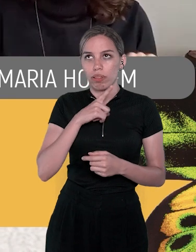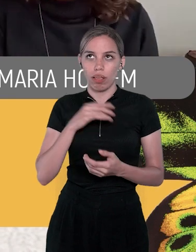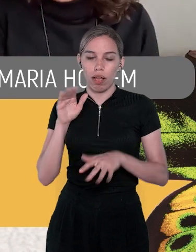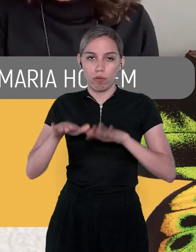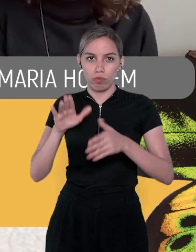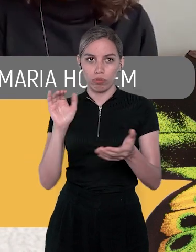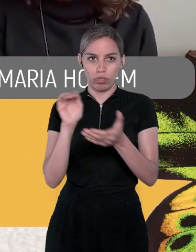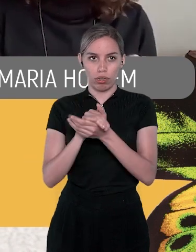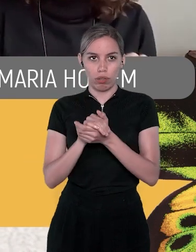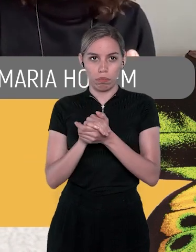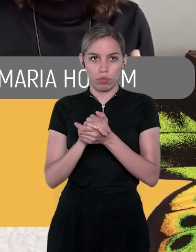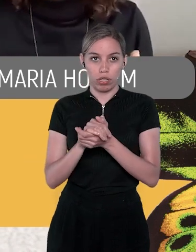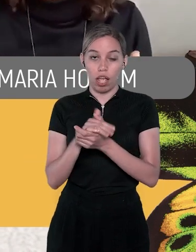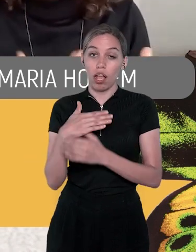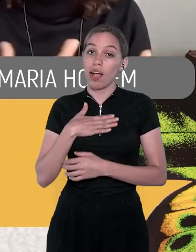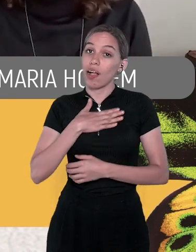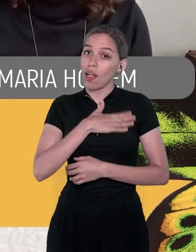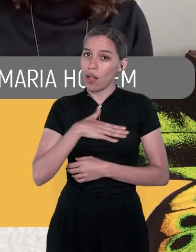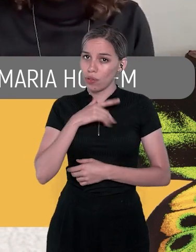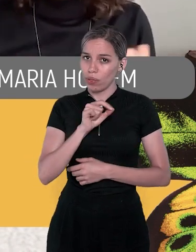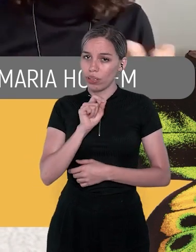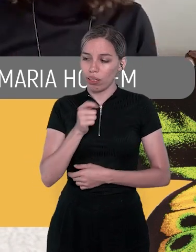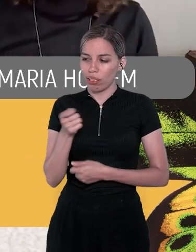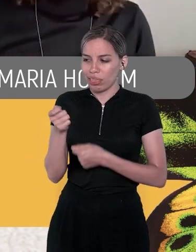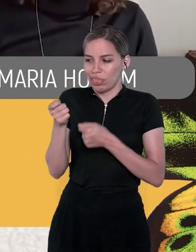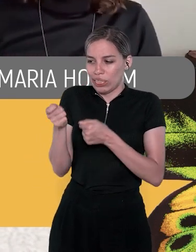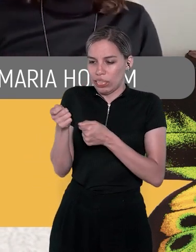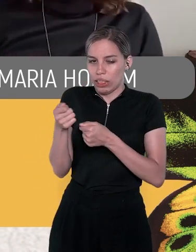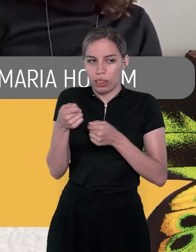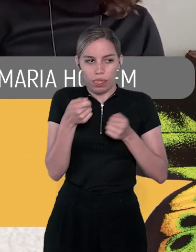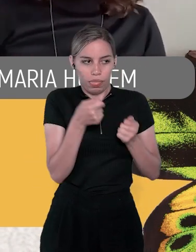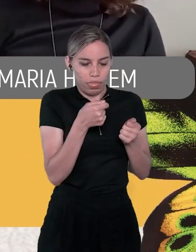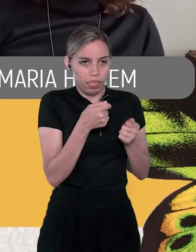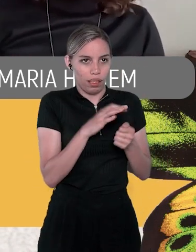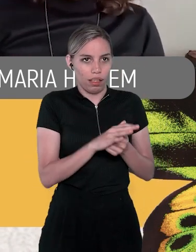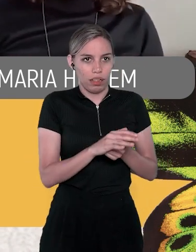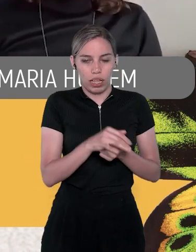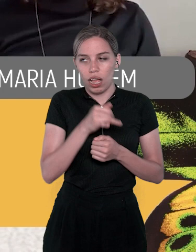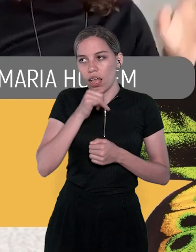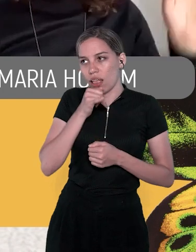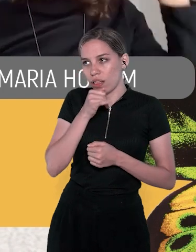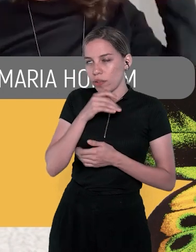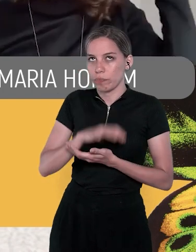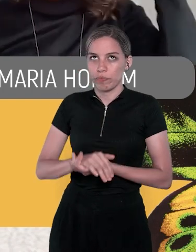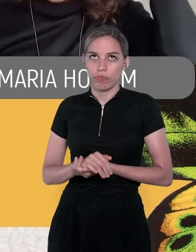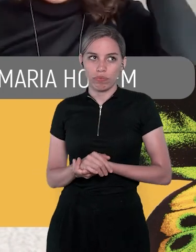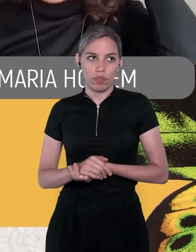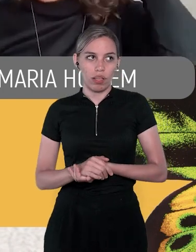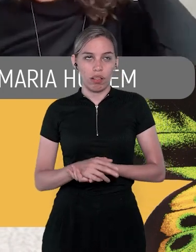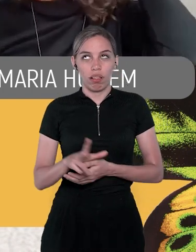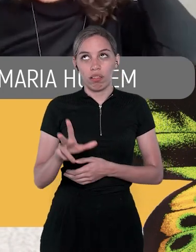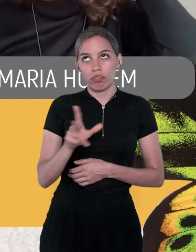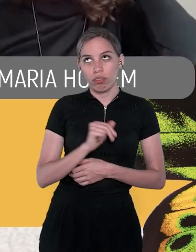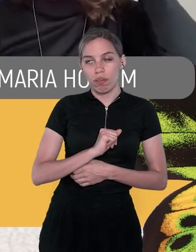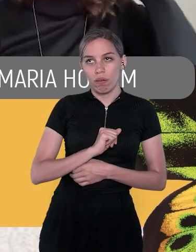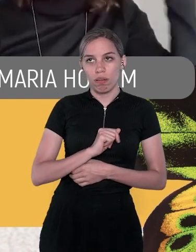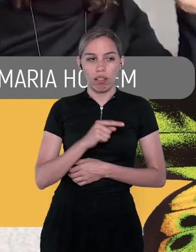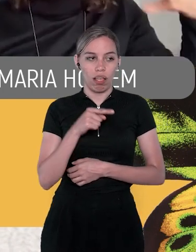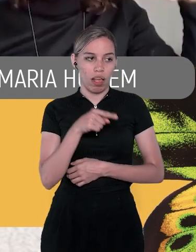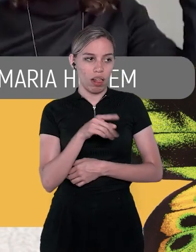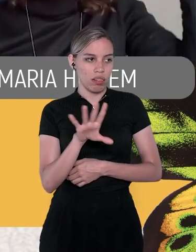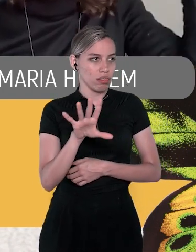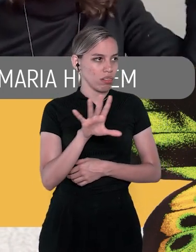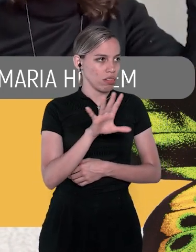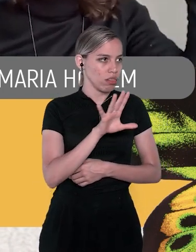vários casamentos, inclusive, que se alimentam dessa provocação. Ai, ele adora esse restaurante,